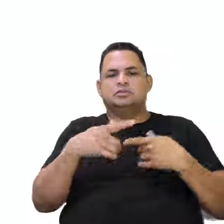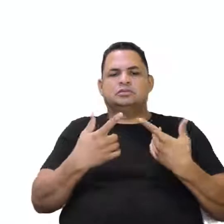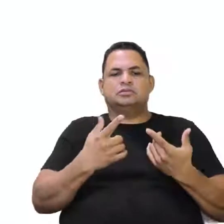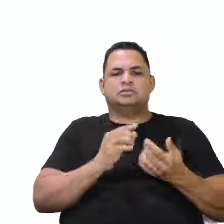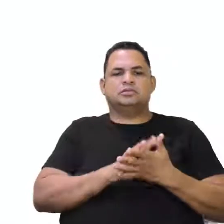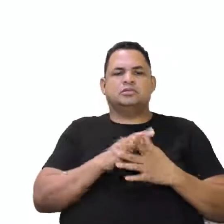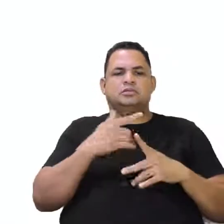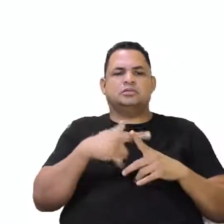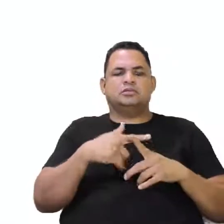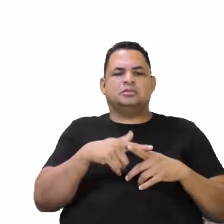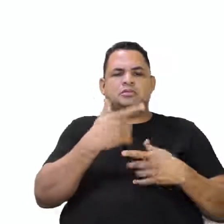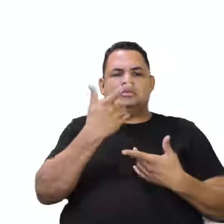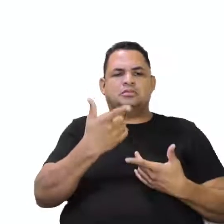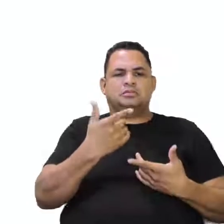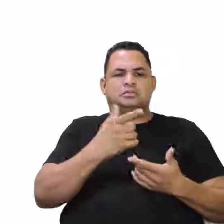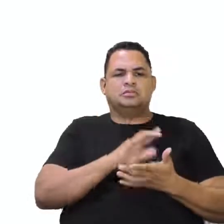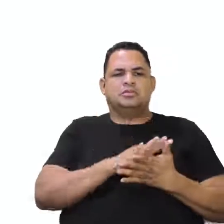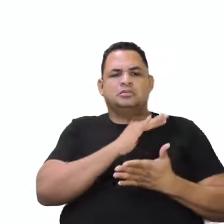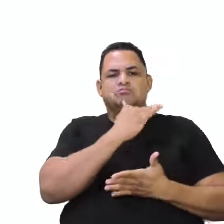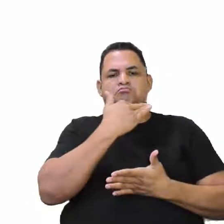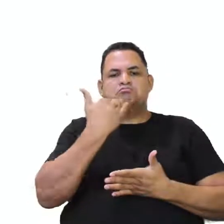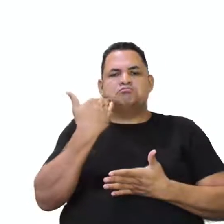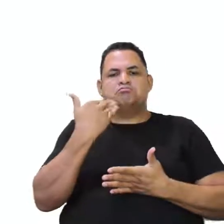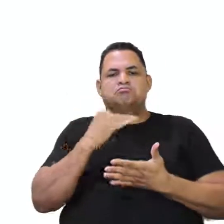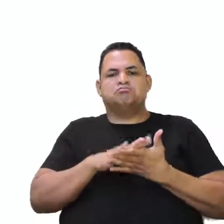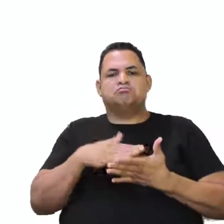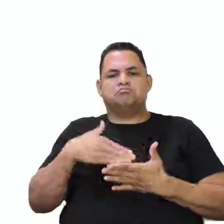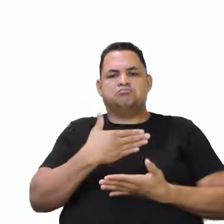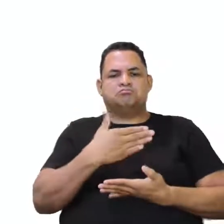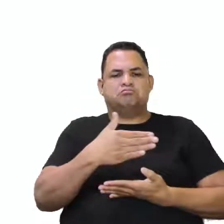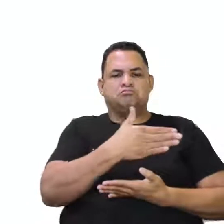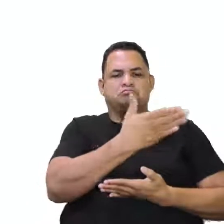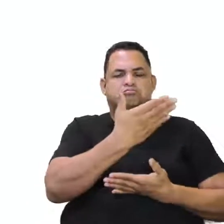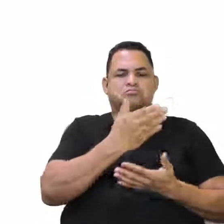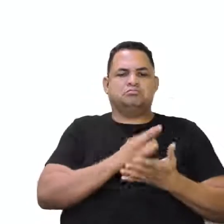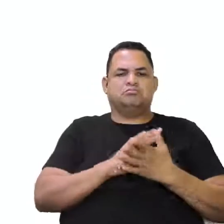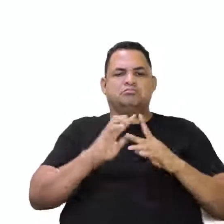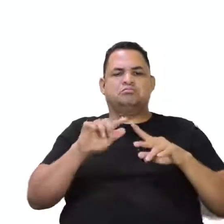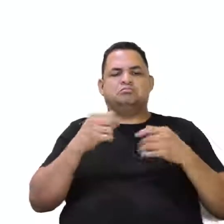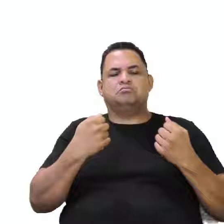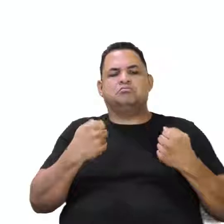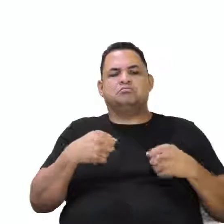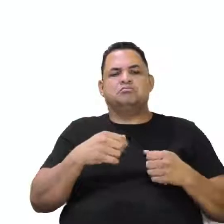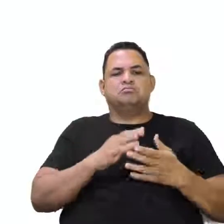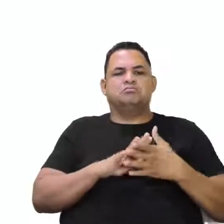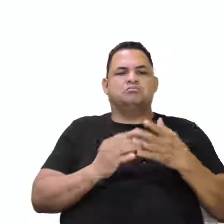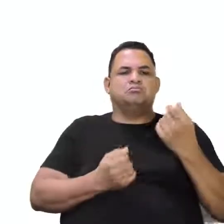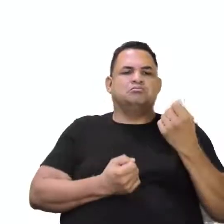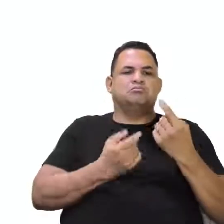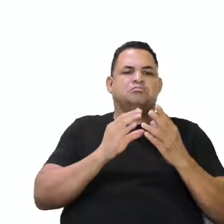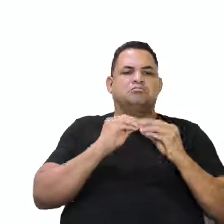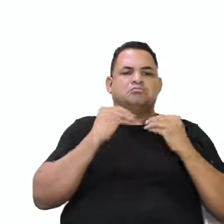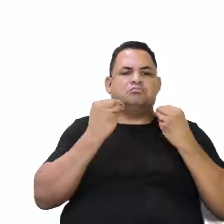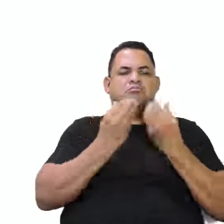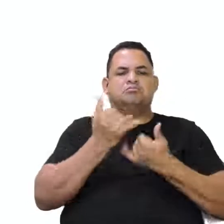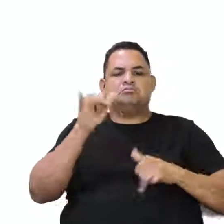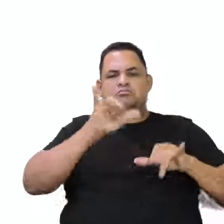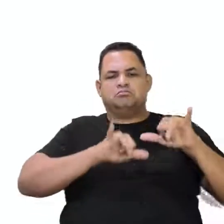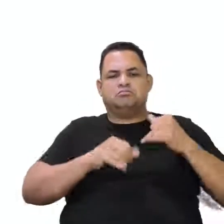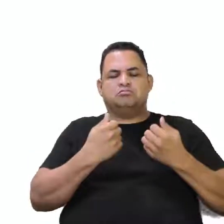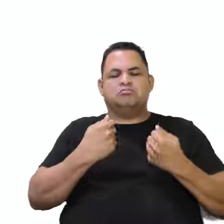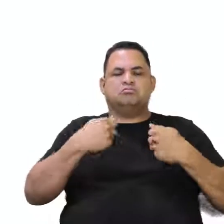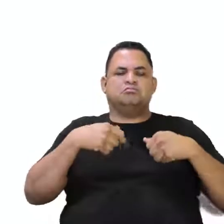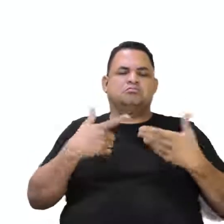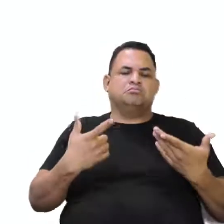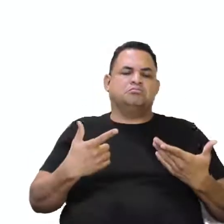sei o motivo dessa mortandade aqui, né? Mas pode ser alguma substância química,